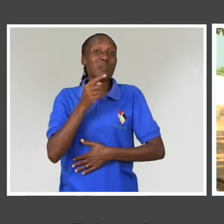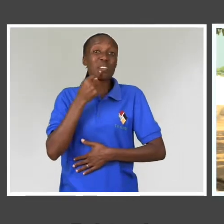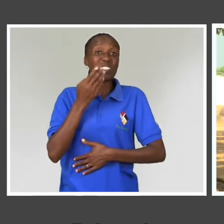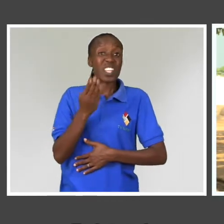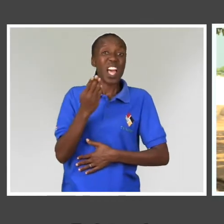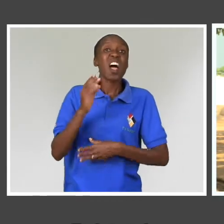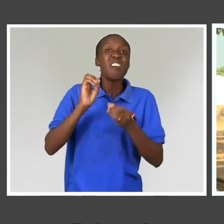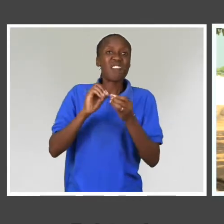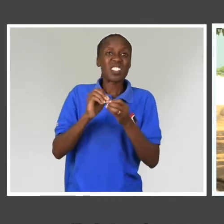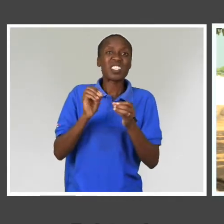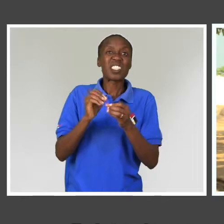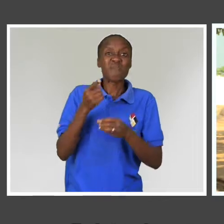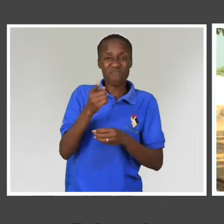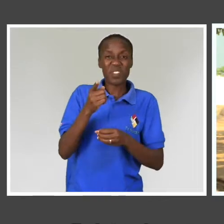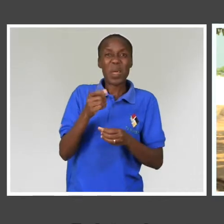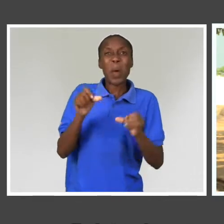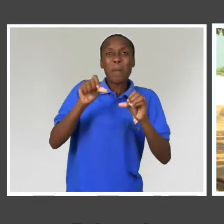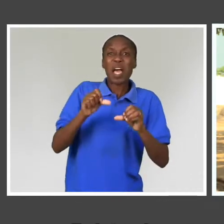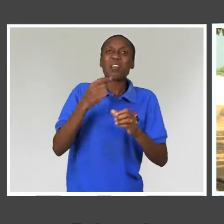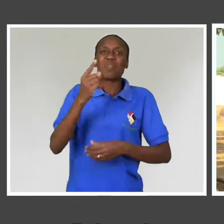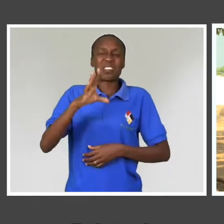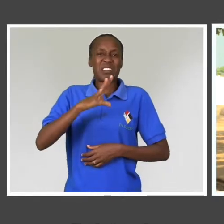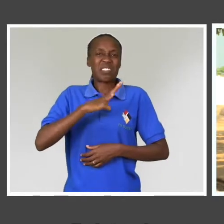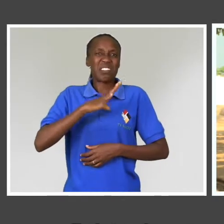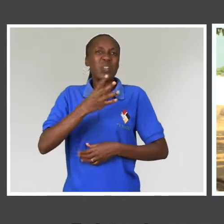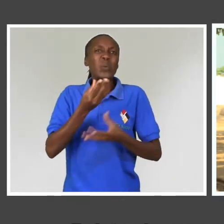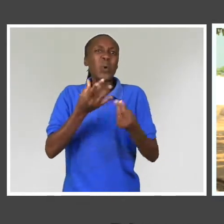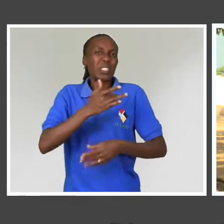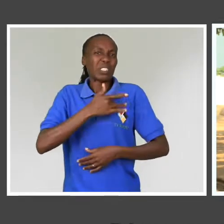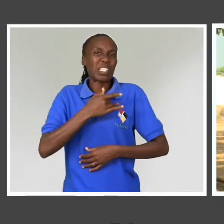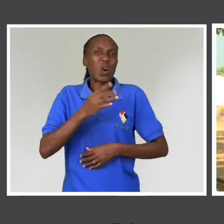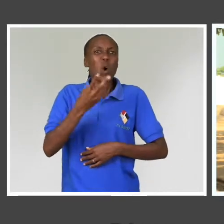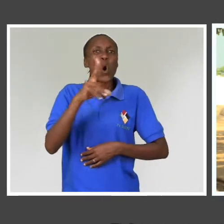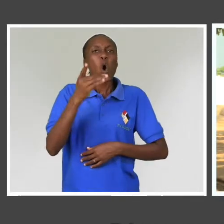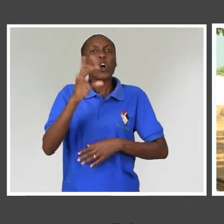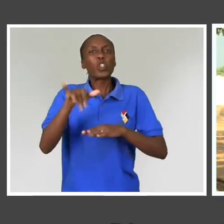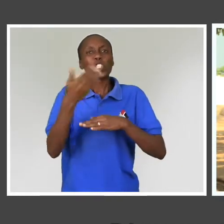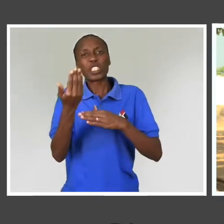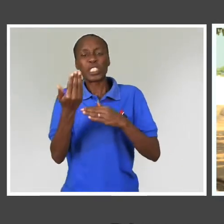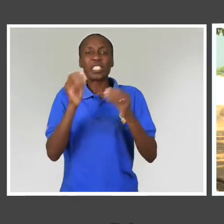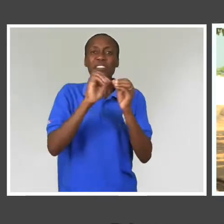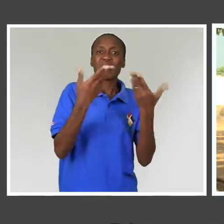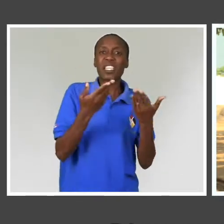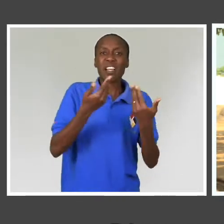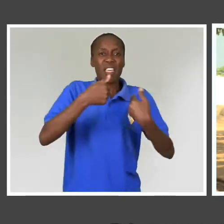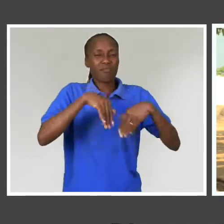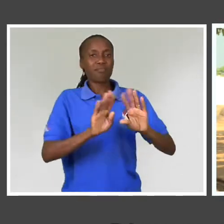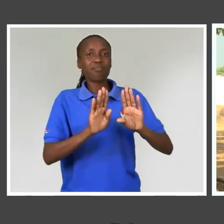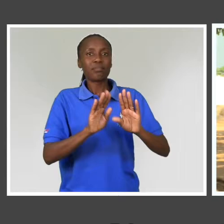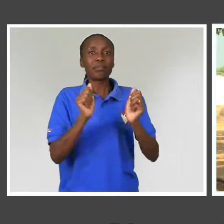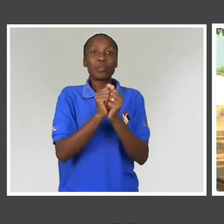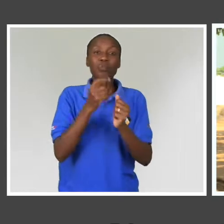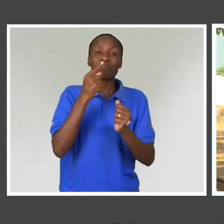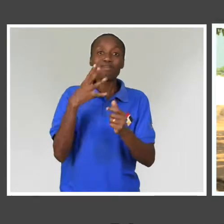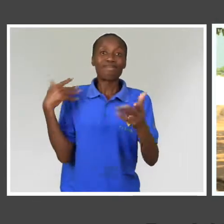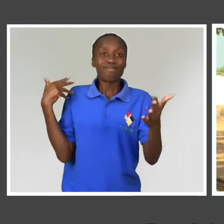reclamar, dizem que você está a fazer, para você sentir todos. Me deixavam outros dias. O braço secou.